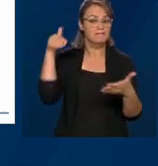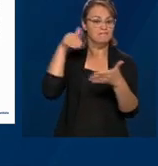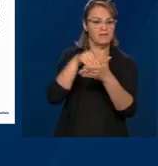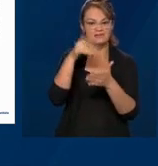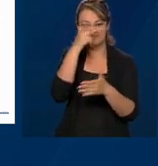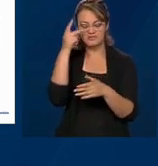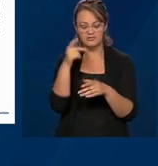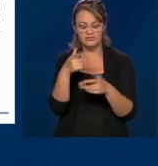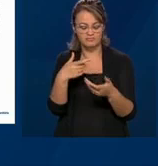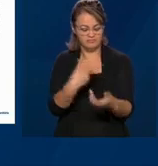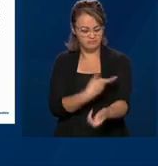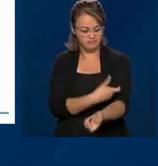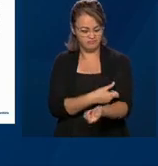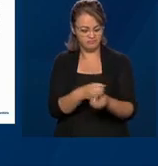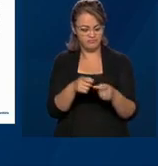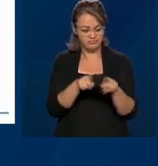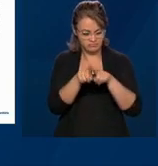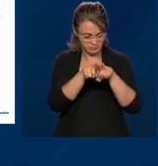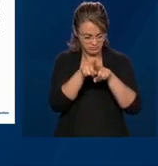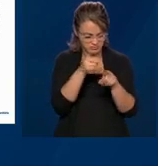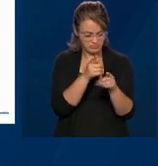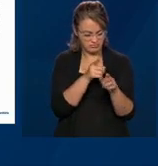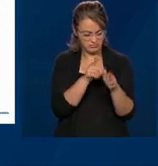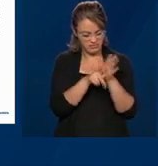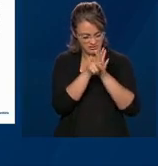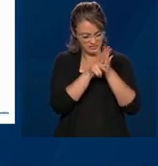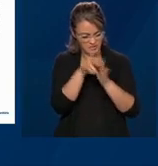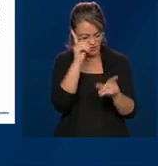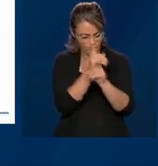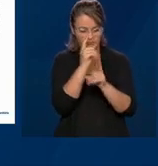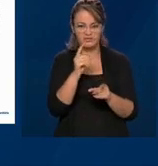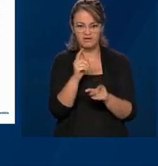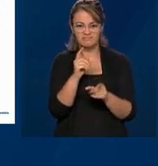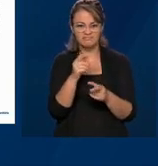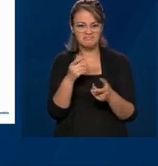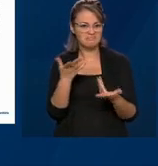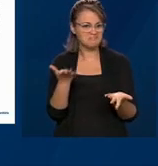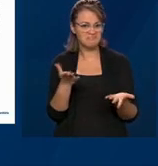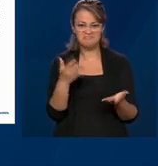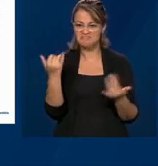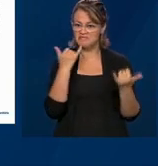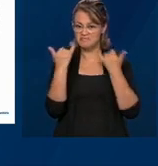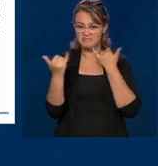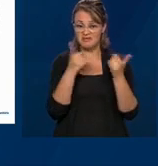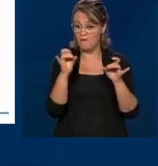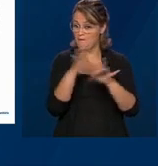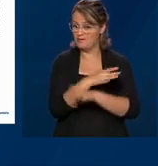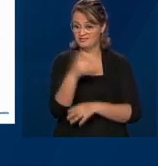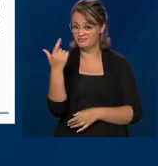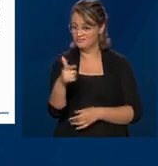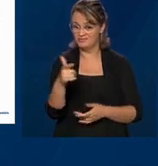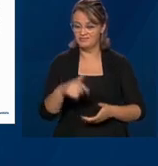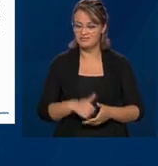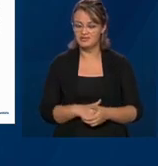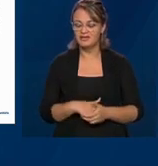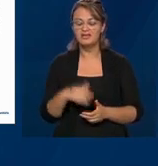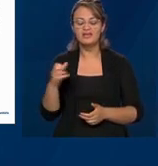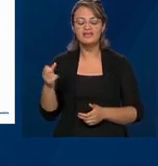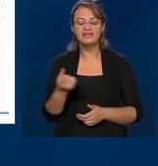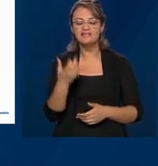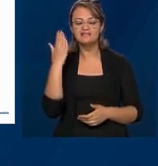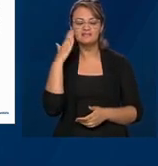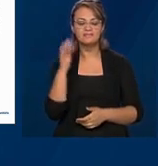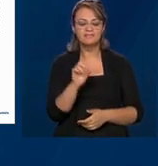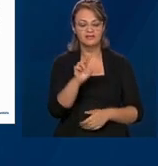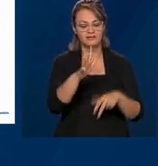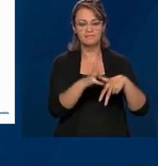amostras coletadas para diagnóstico PCR dos indivíduos que foram sintomáticos e também as narrativas